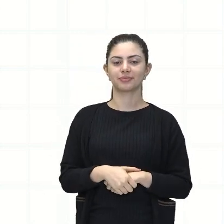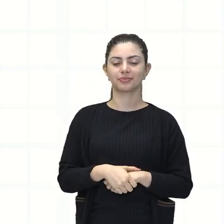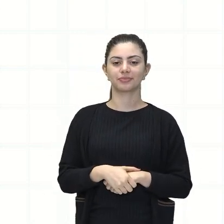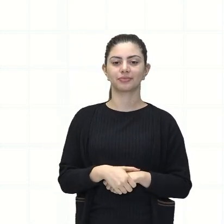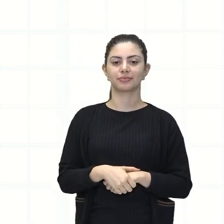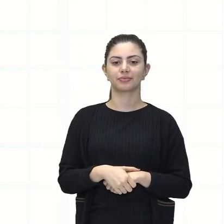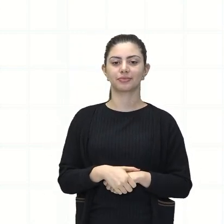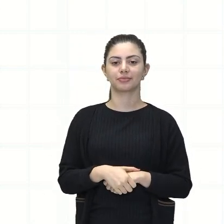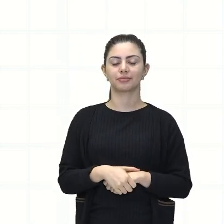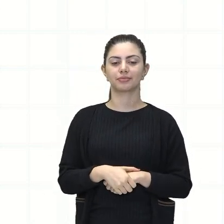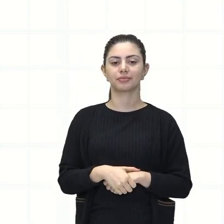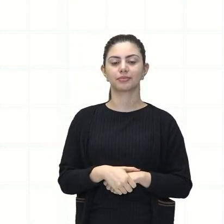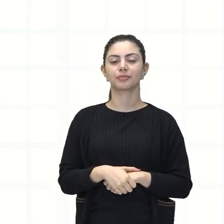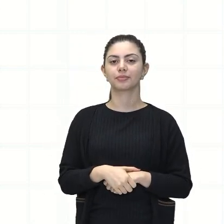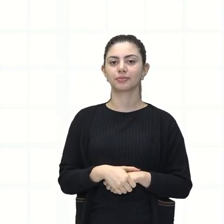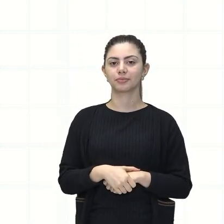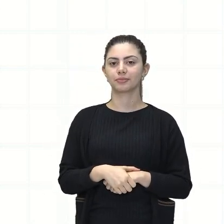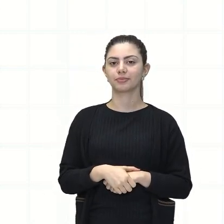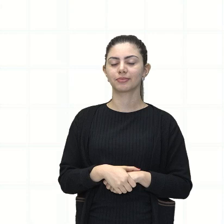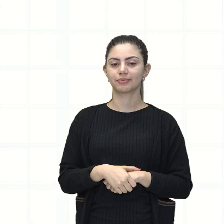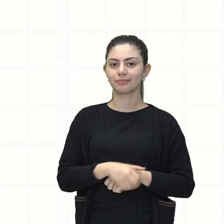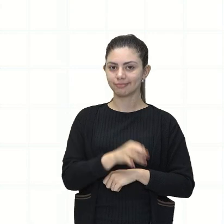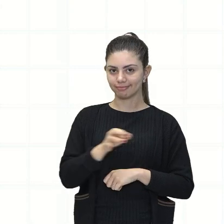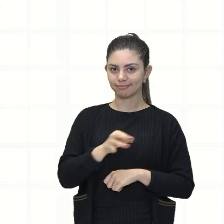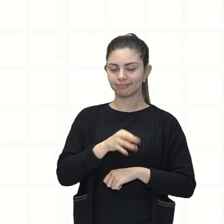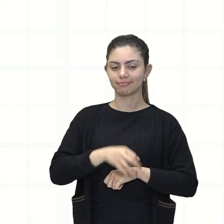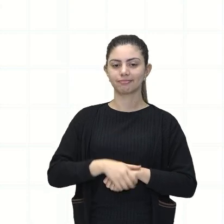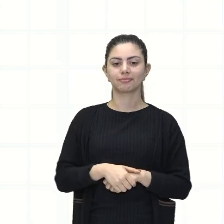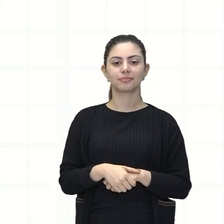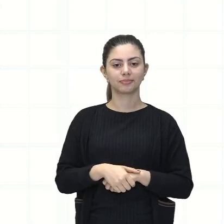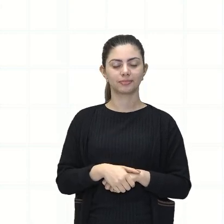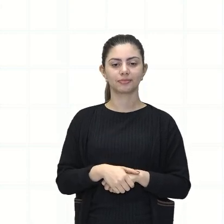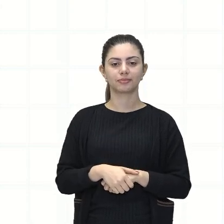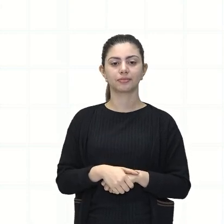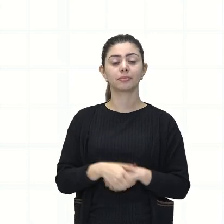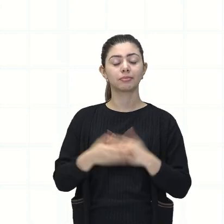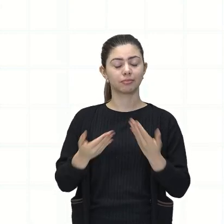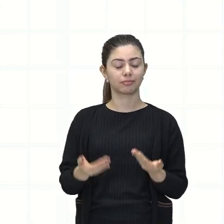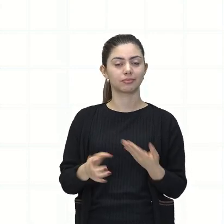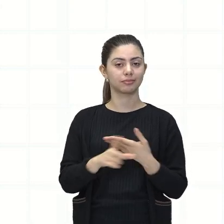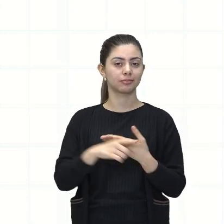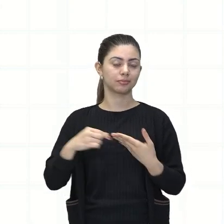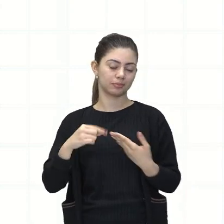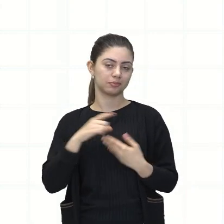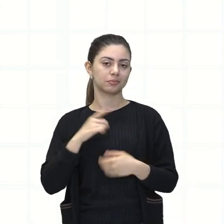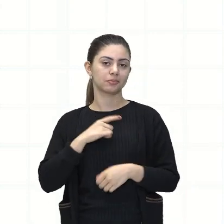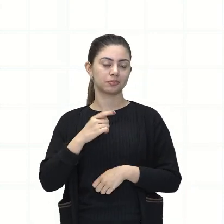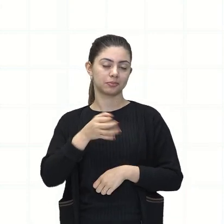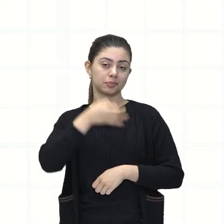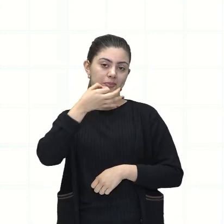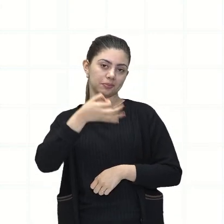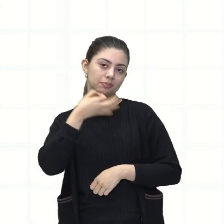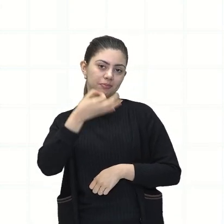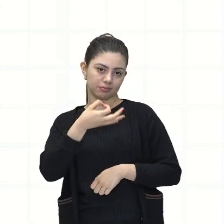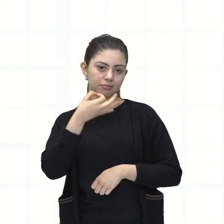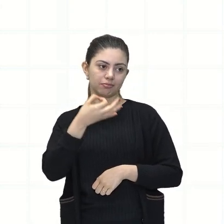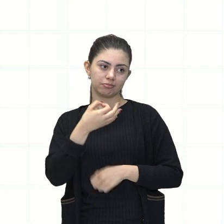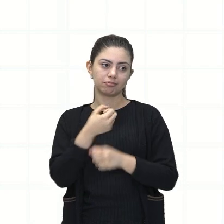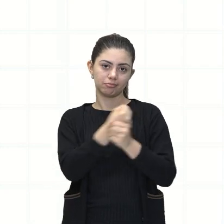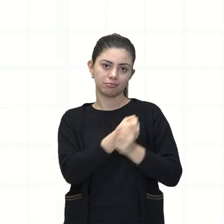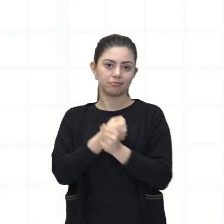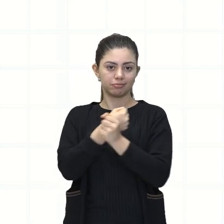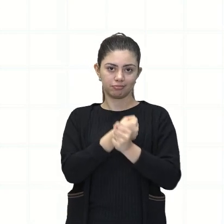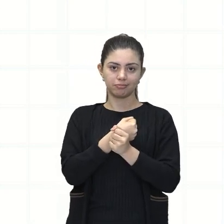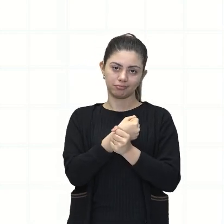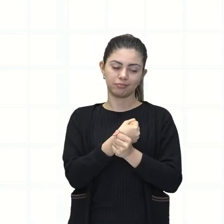né? Ele emitir opiniões, certo? Então, onde o autor apresenta seu ponto de vista, né? Então,